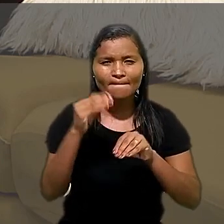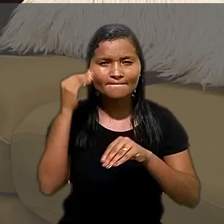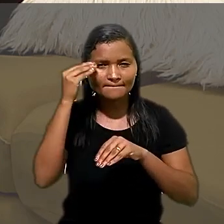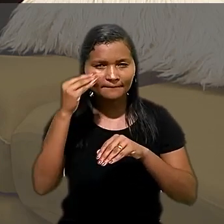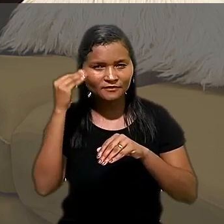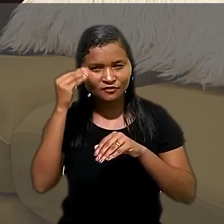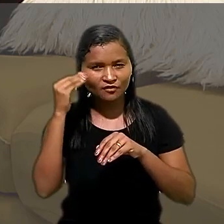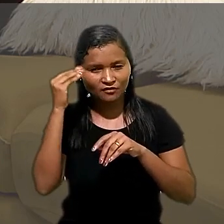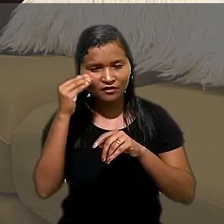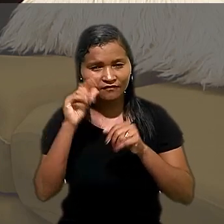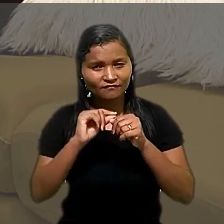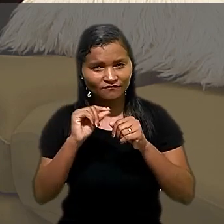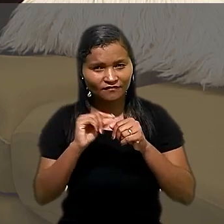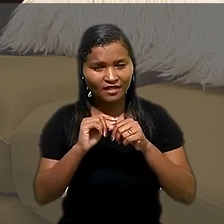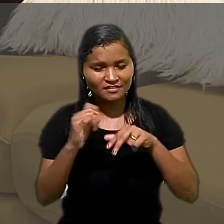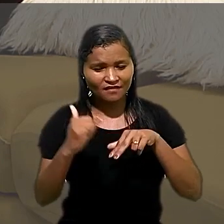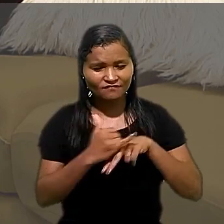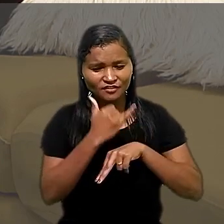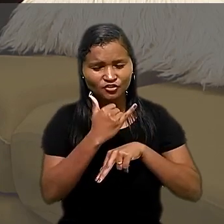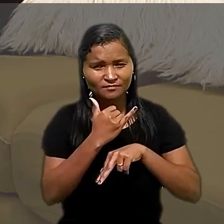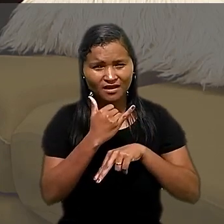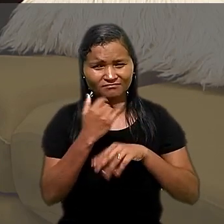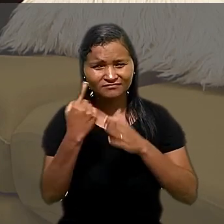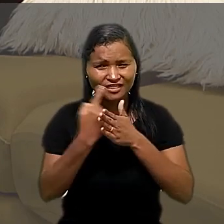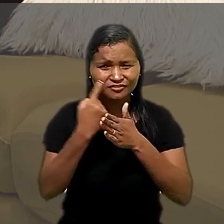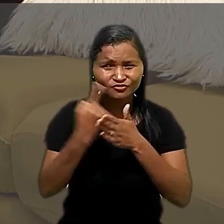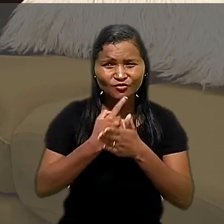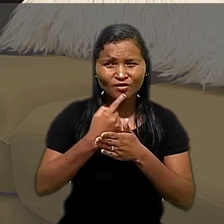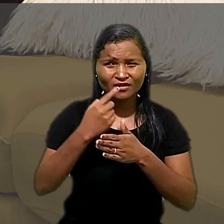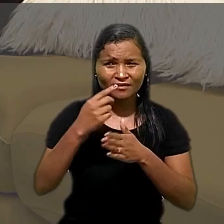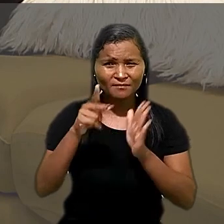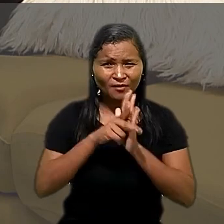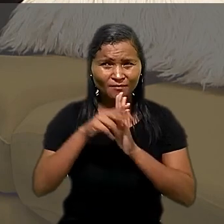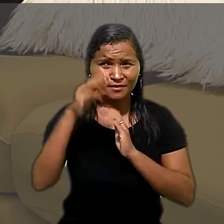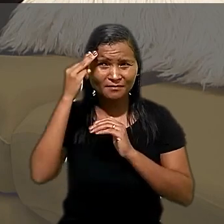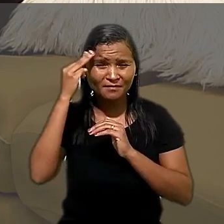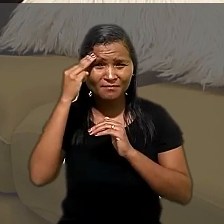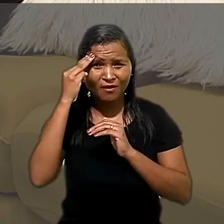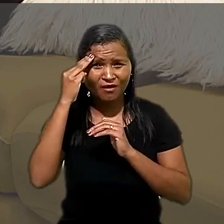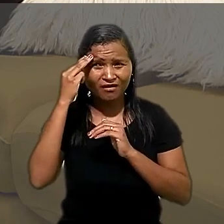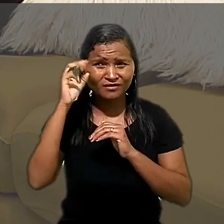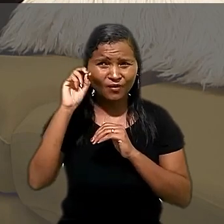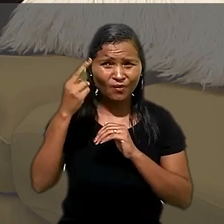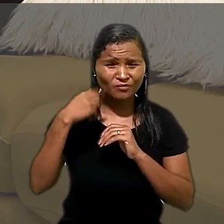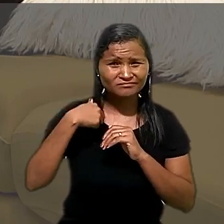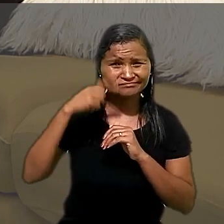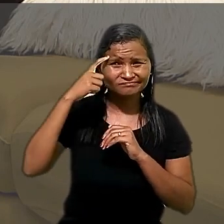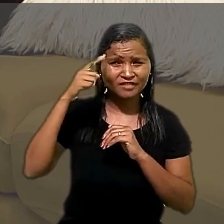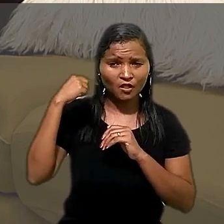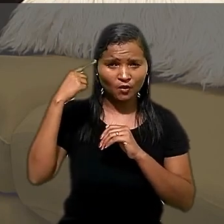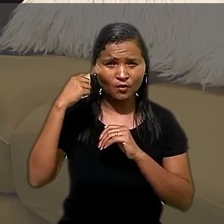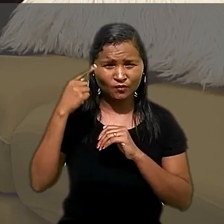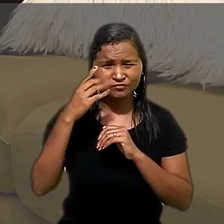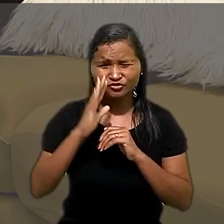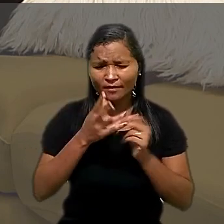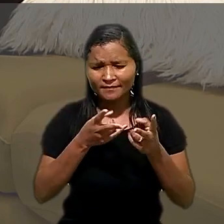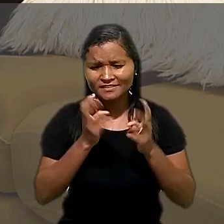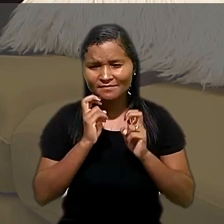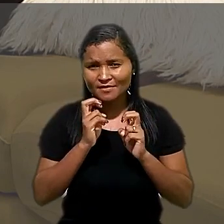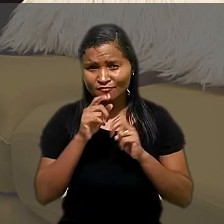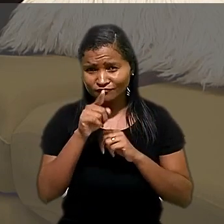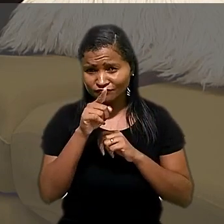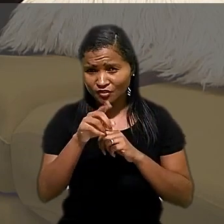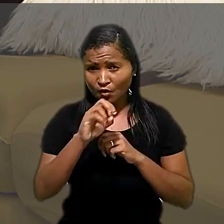psicológica que faz com que a vítima questione a própria memória ou sanidade mental Já identificou uma situação